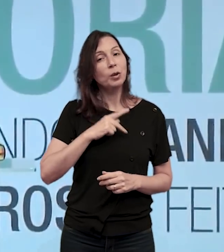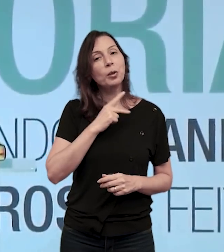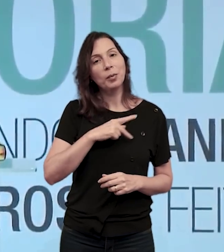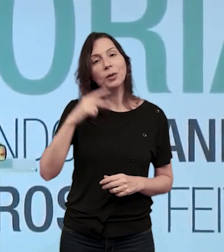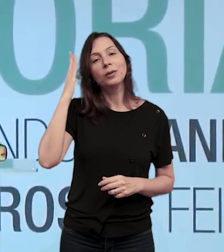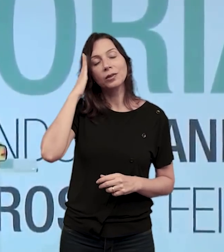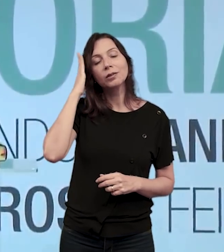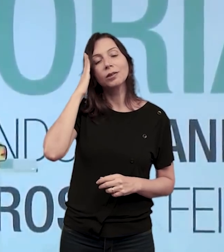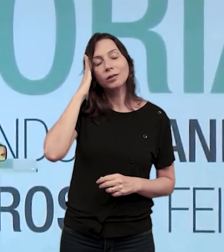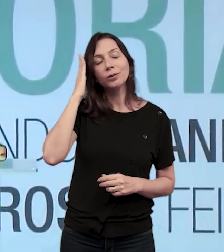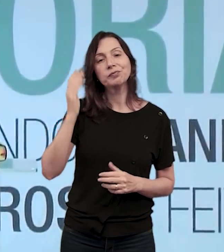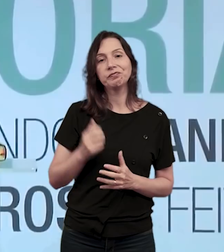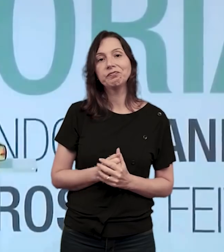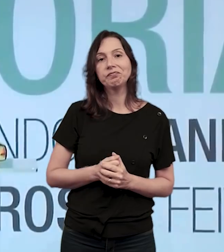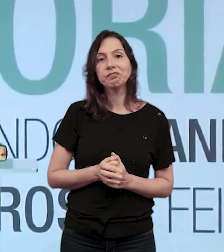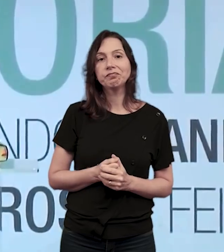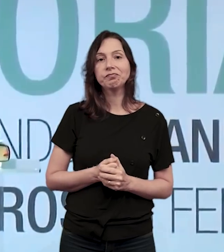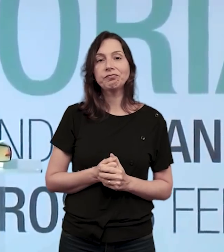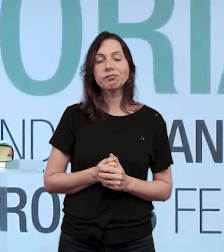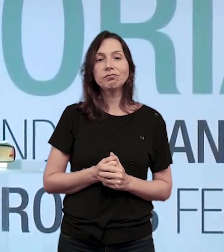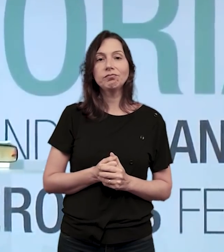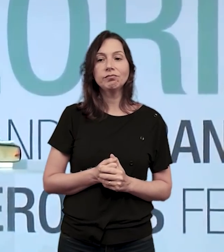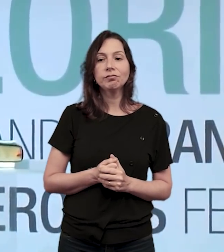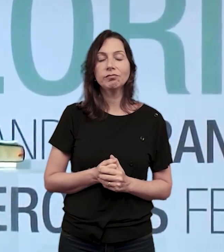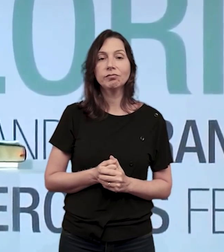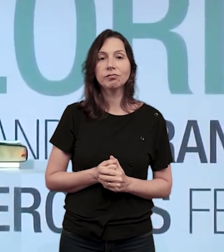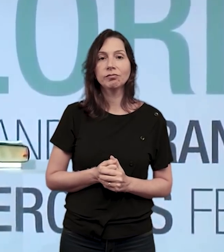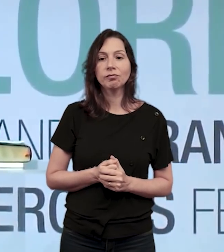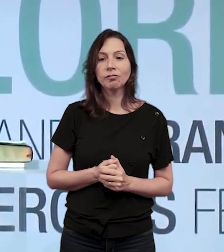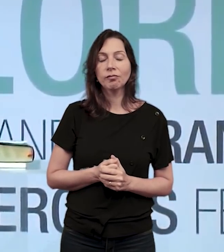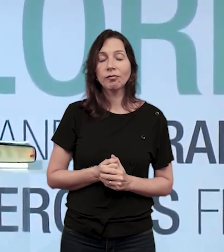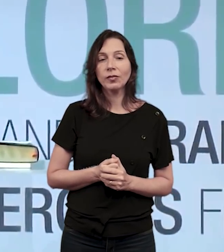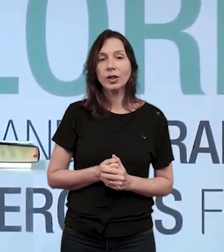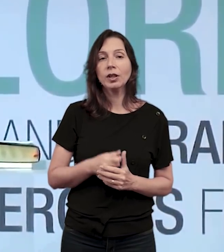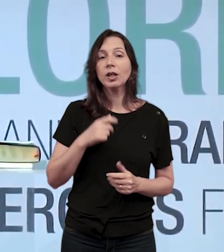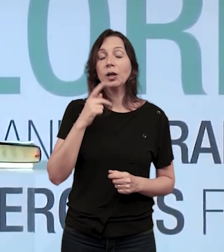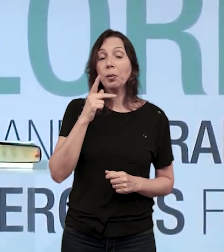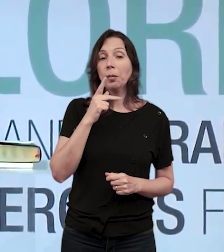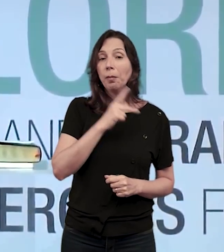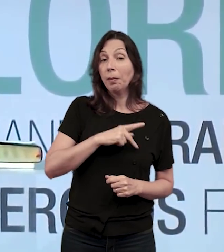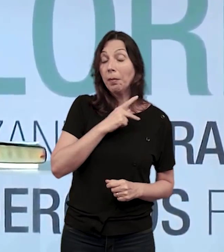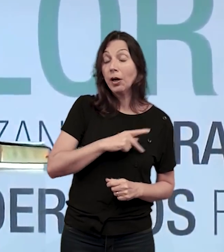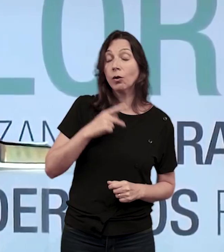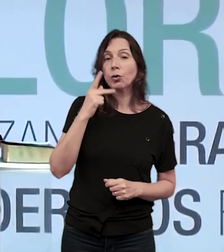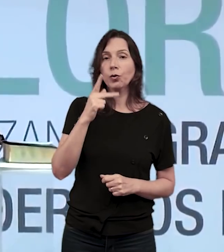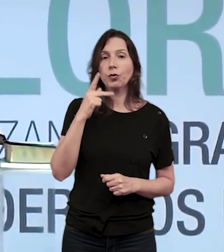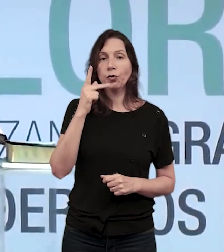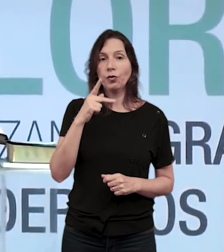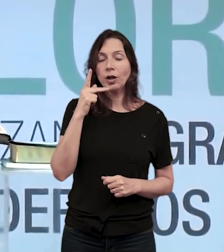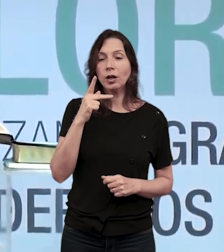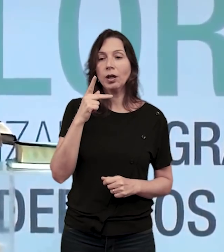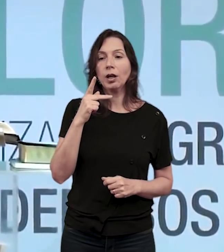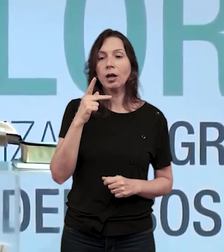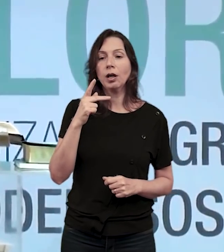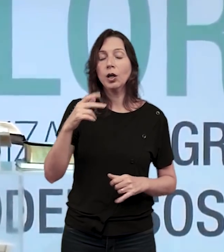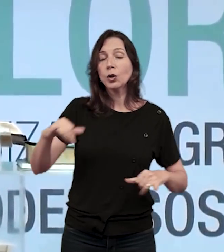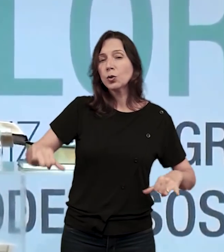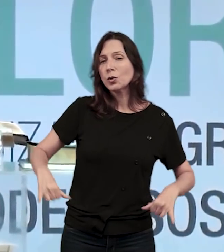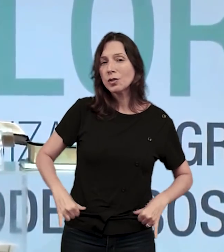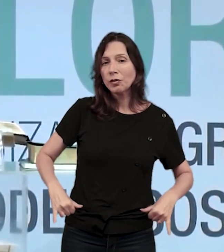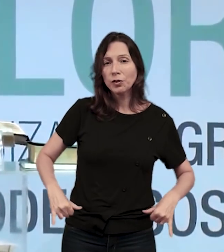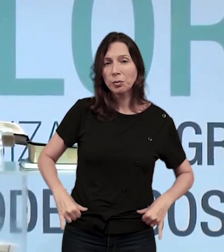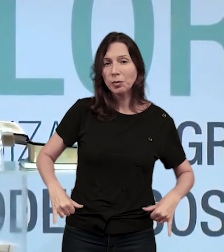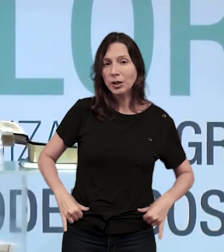Aliás, quando ele está tratando do sofrimento, ele diz o seguinte: porque o sofrimento do tempo presente não é nem mesmo para comparar com as glórias por vir a